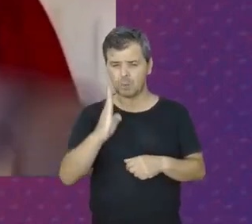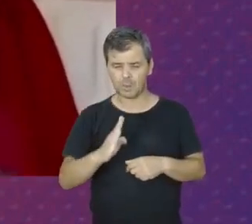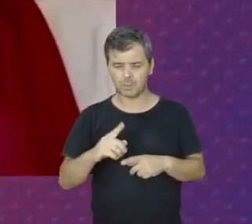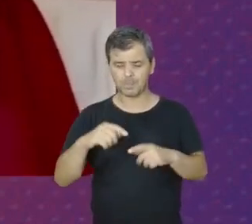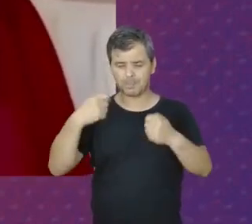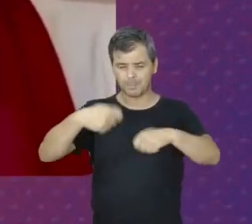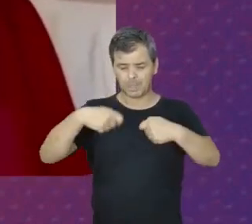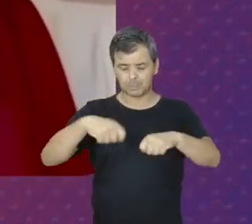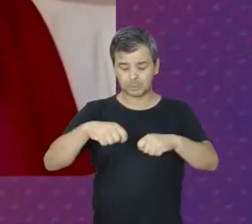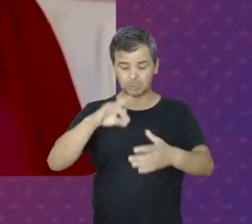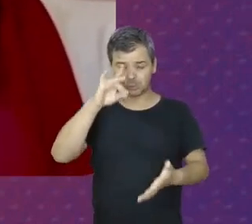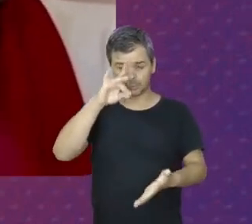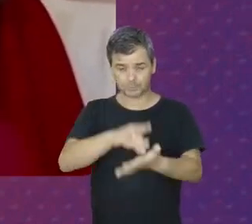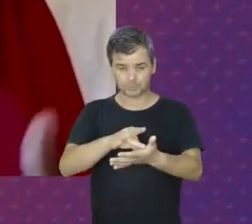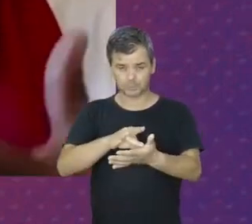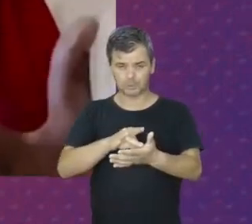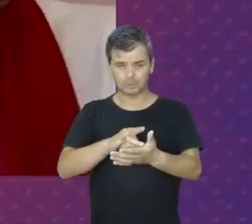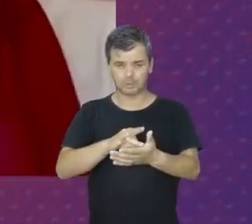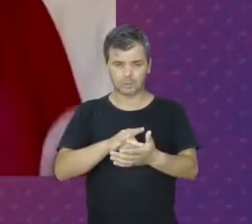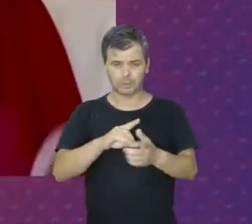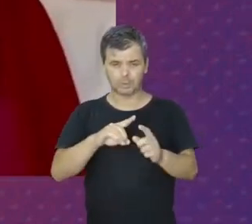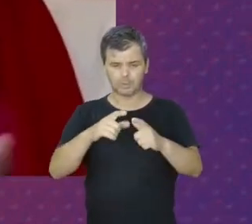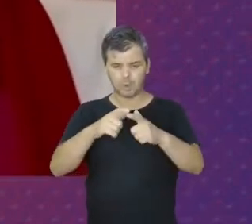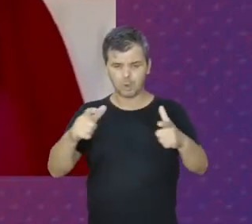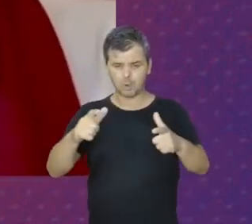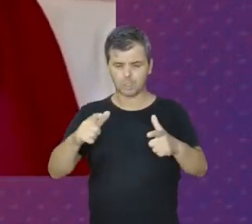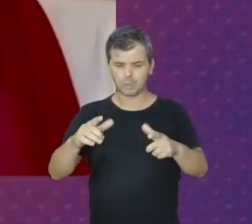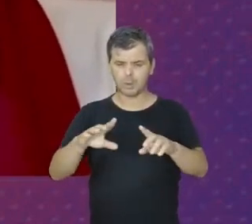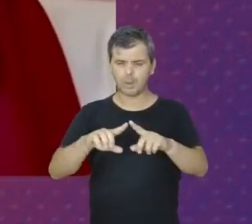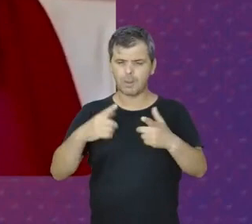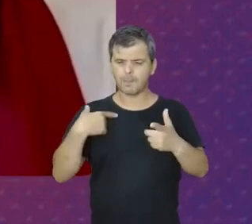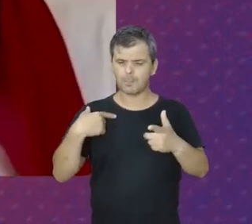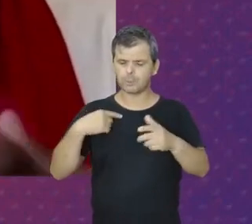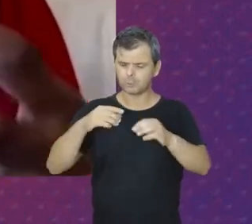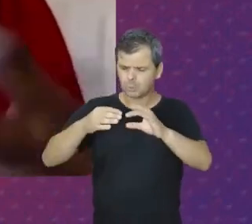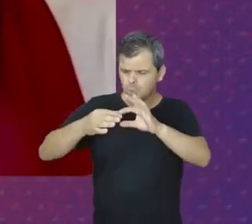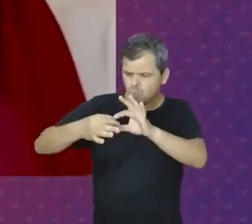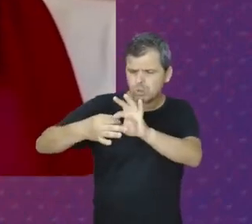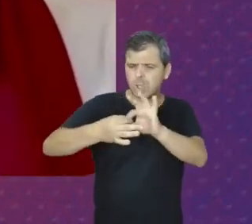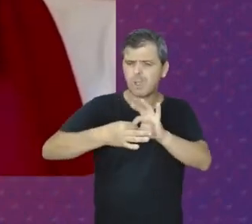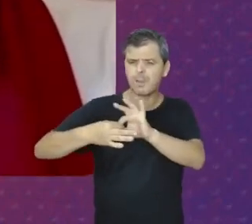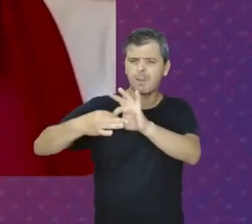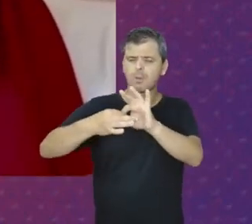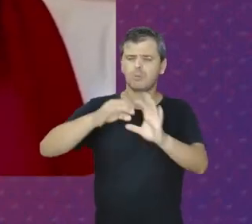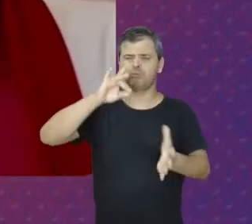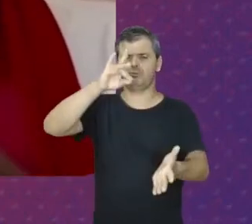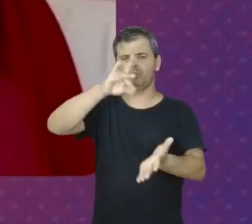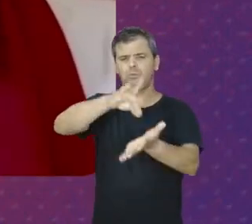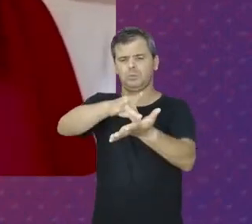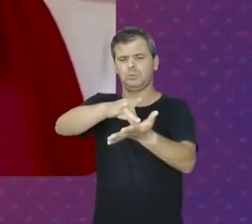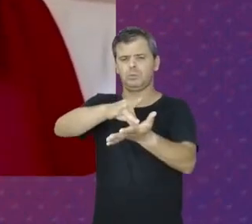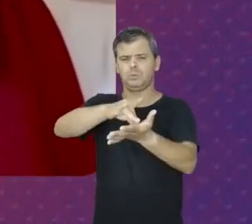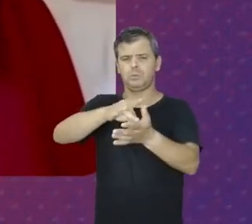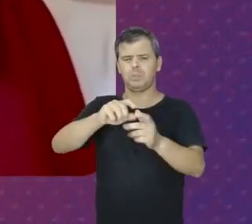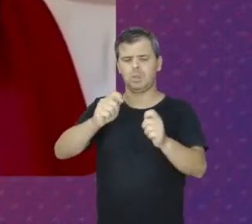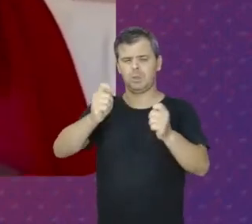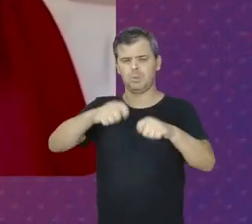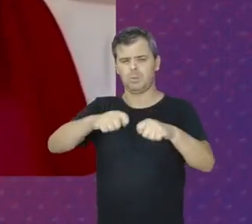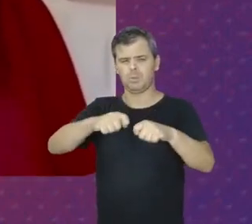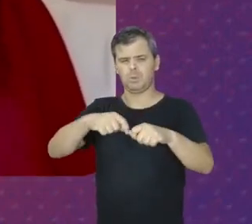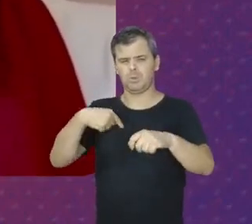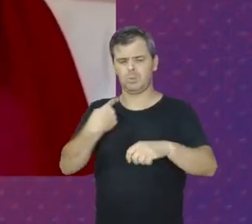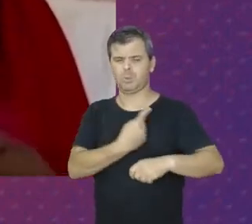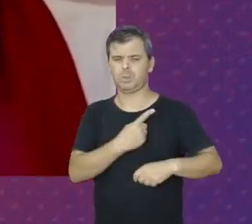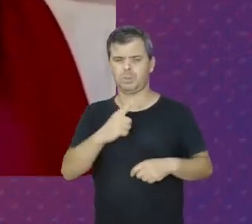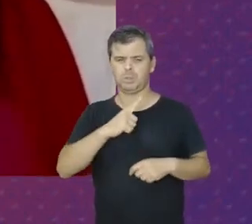precisam necessariamente fazer um grande, mas um grande cordão de afirmação da possibilidade que